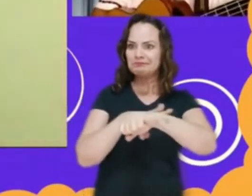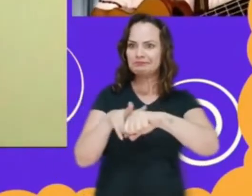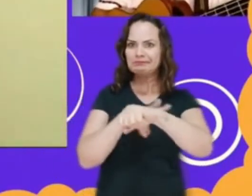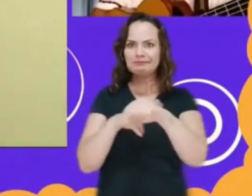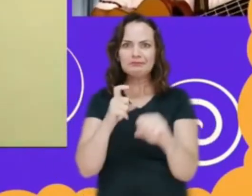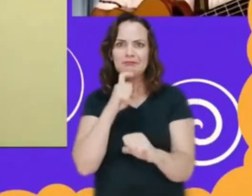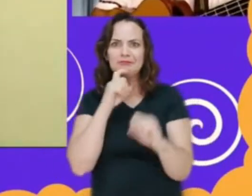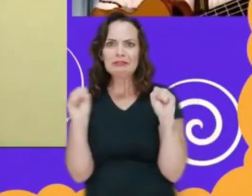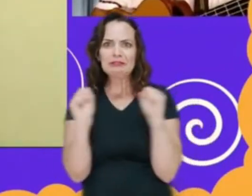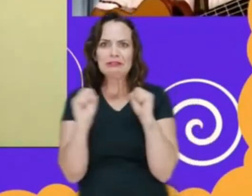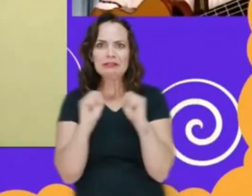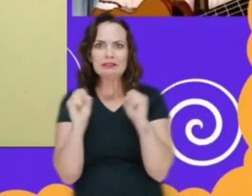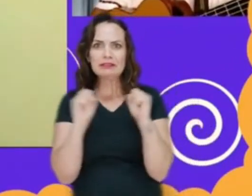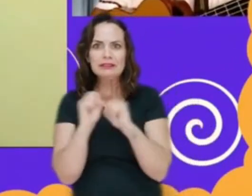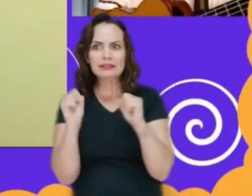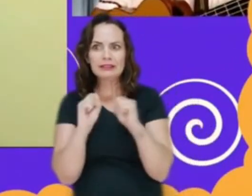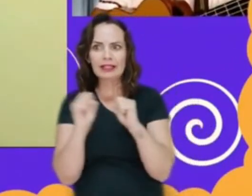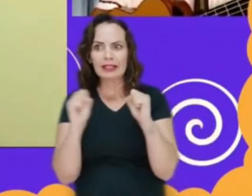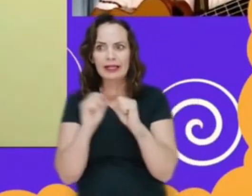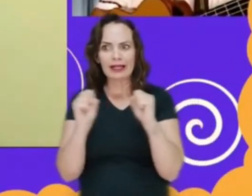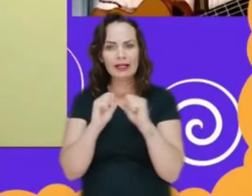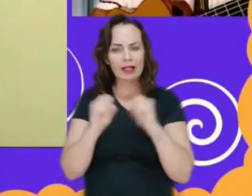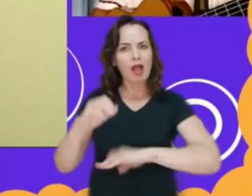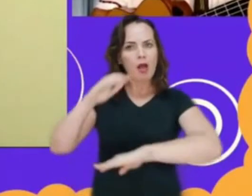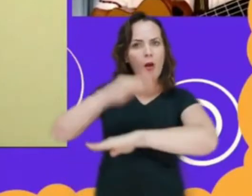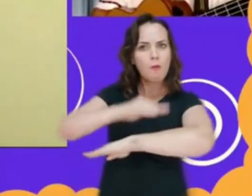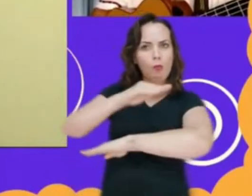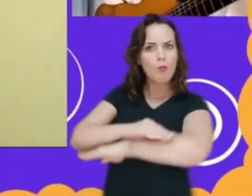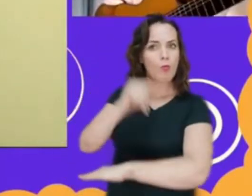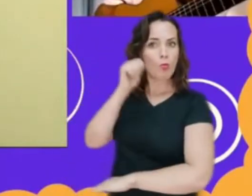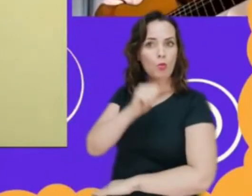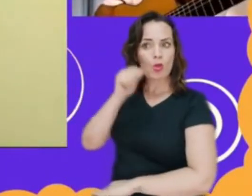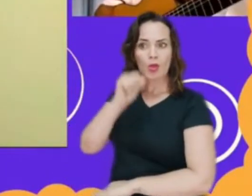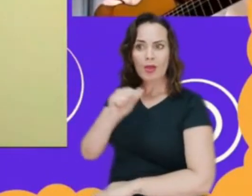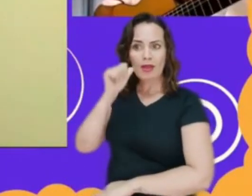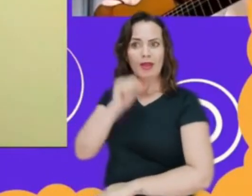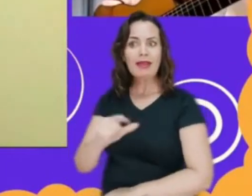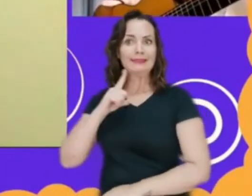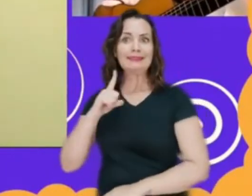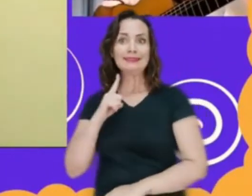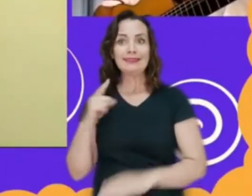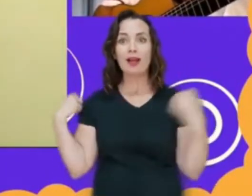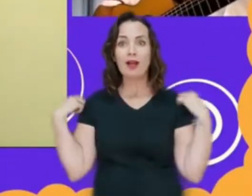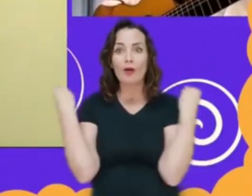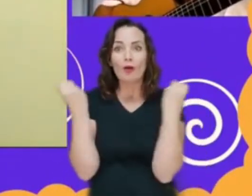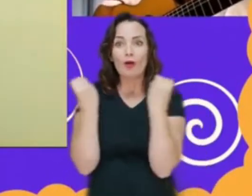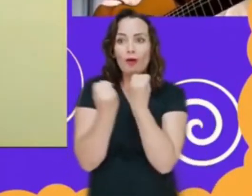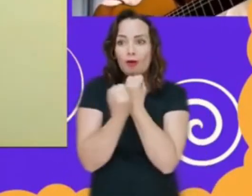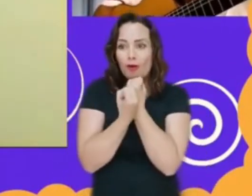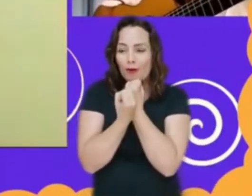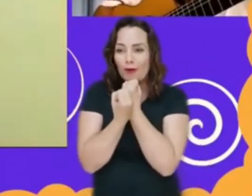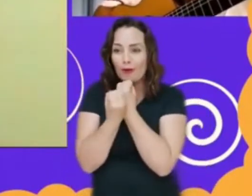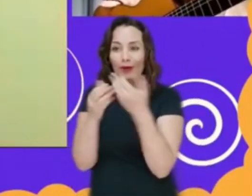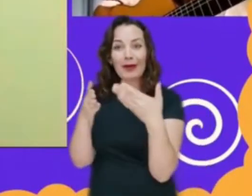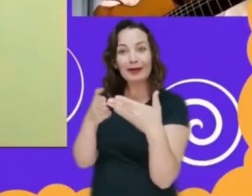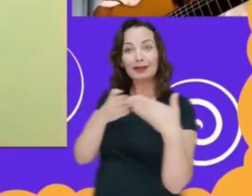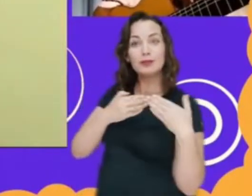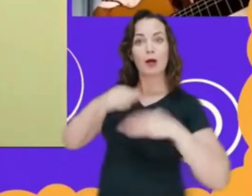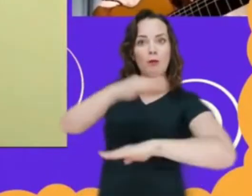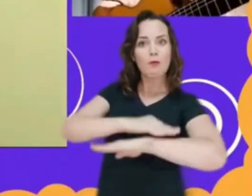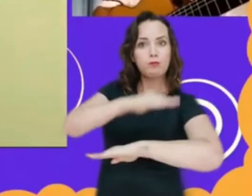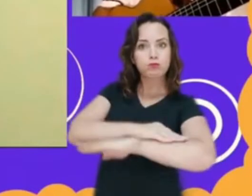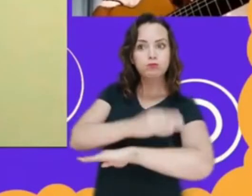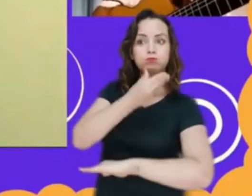A doente de frio, frio, frio A dona sapo, sapo, sapo Tinha um ropão, ropão, ropão E